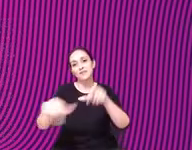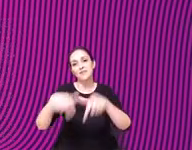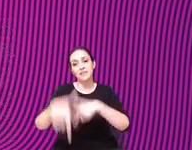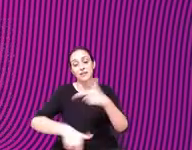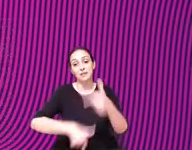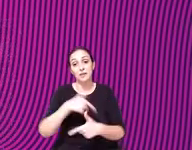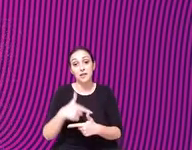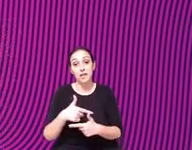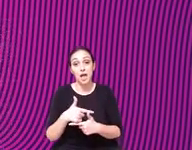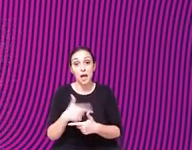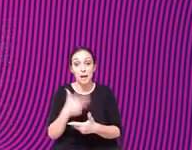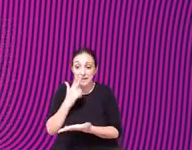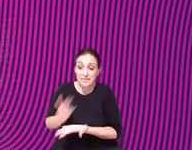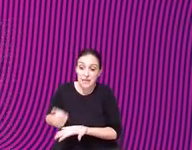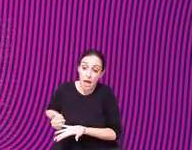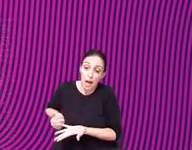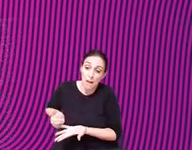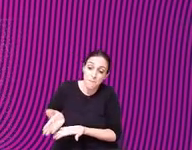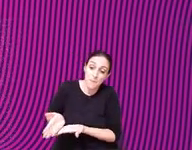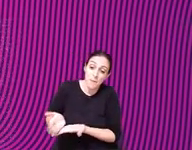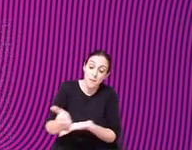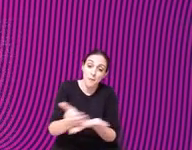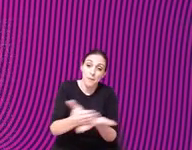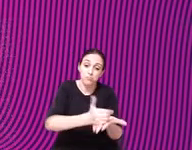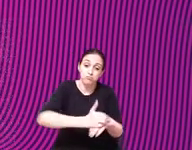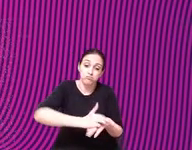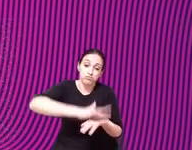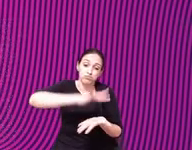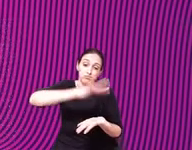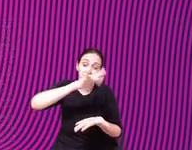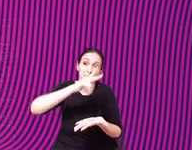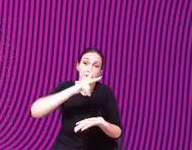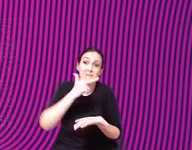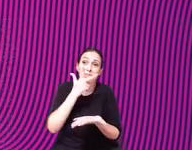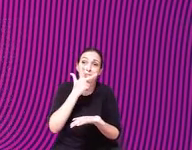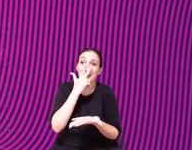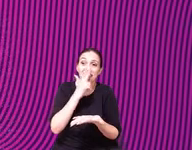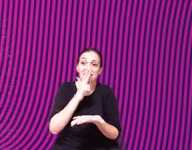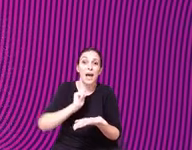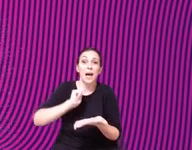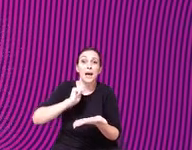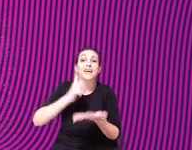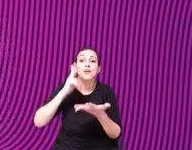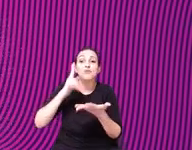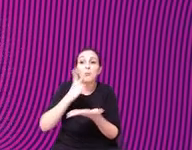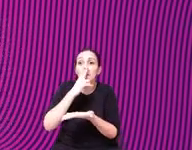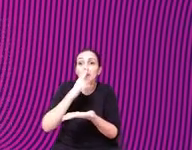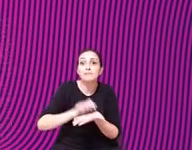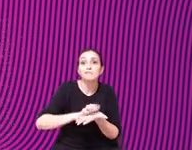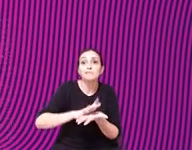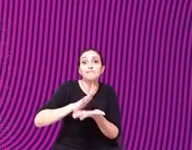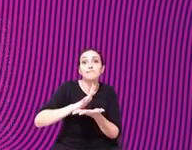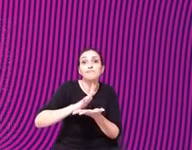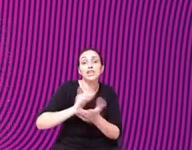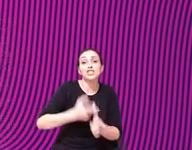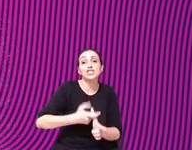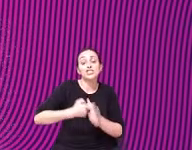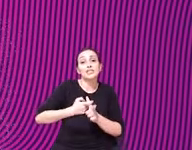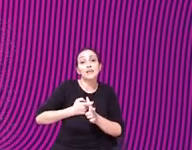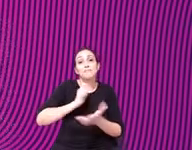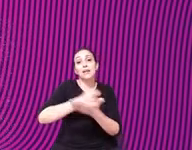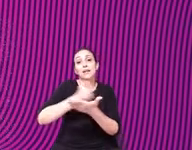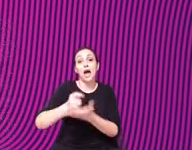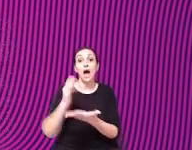nós acumulamos um passivo que é muito difícil de pagar, né? E alguns não é mais pagável. As pessoas